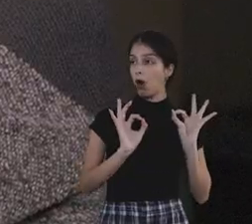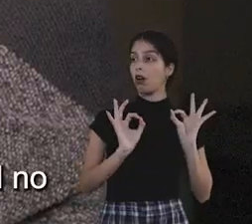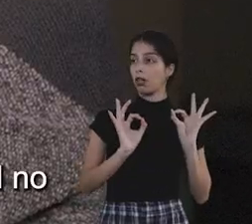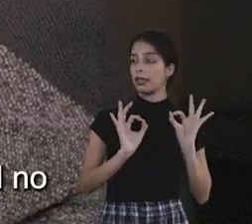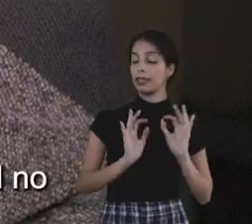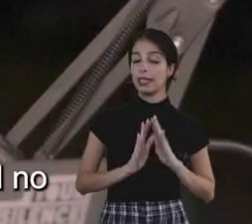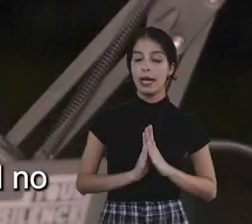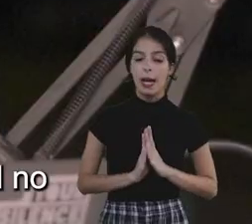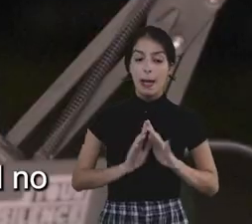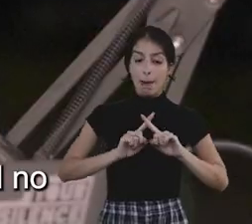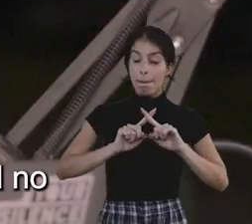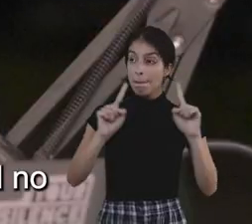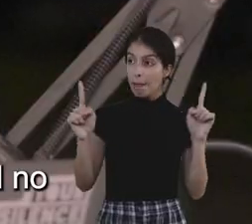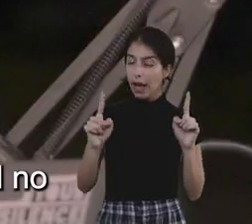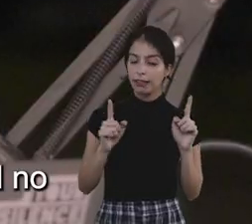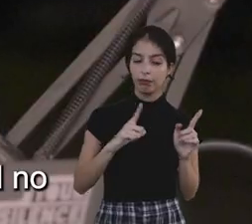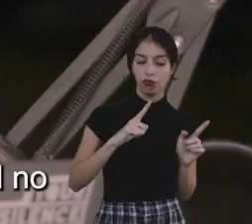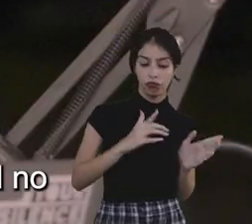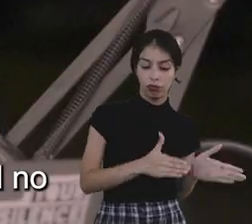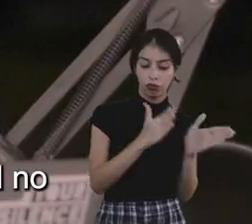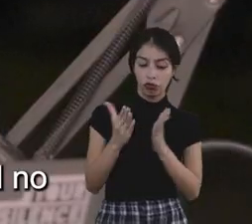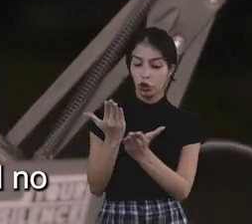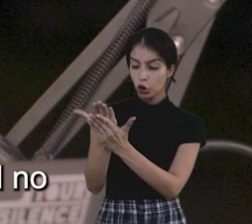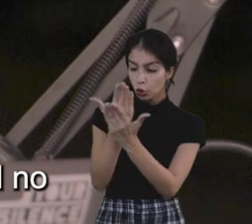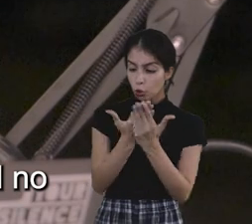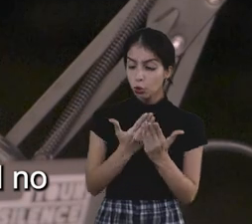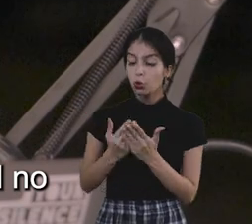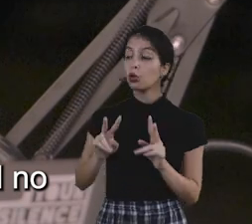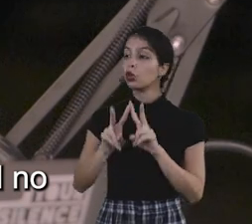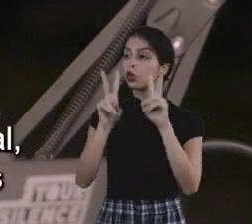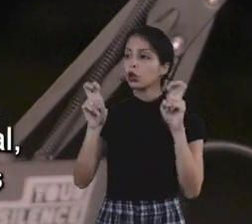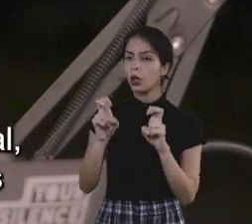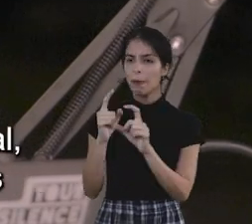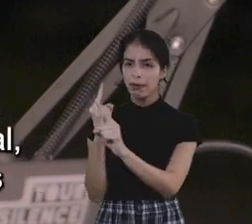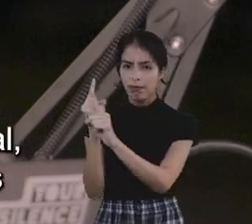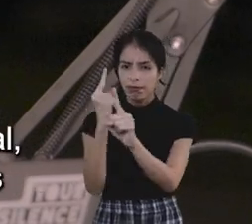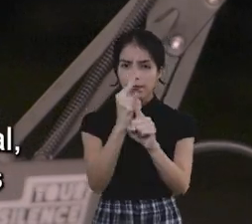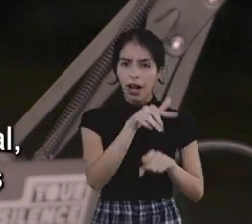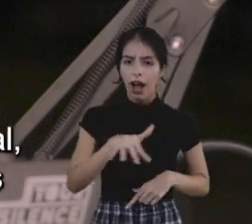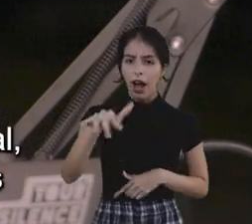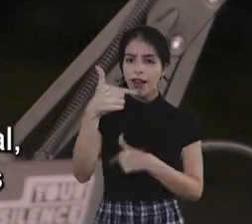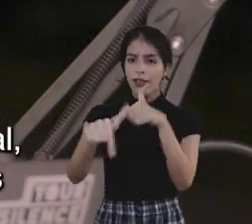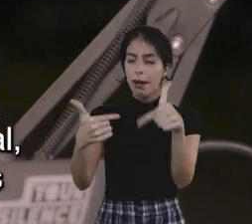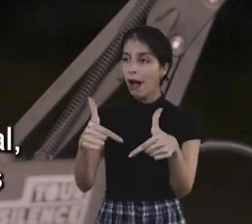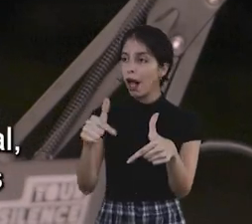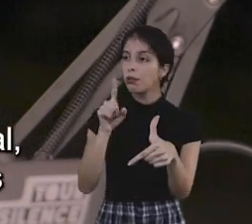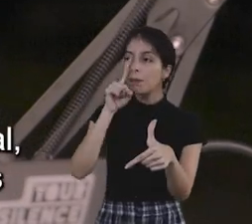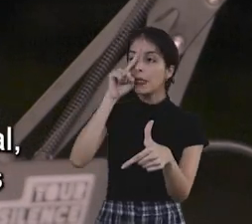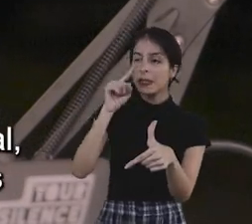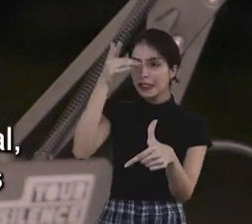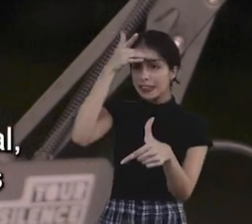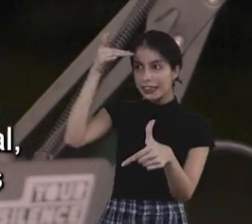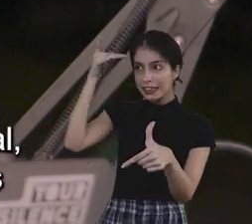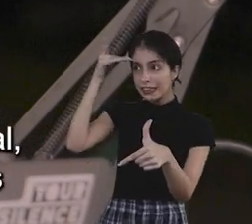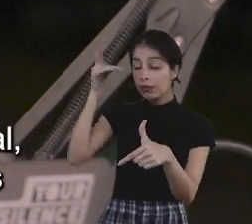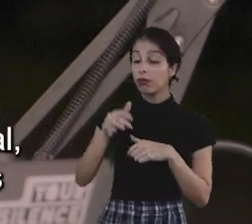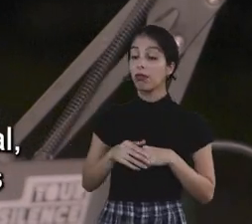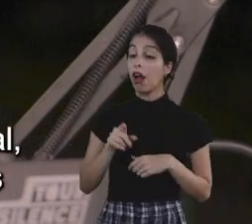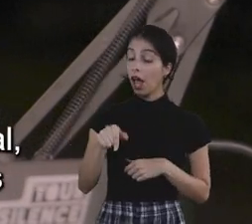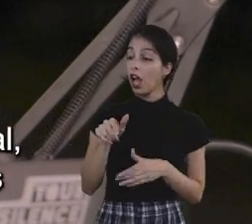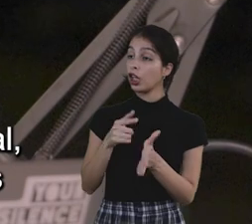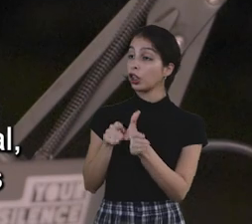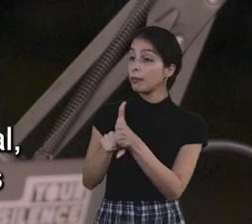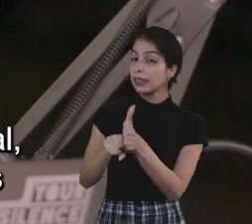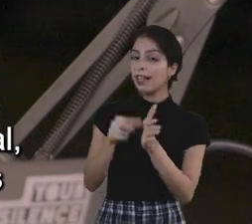E aí de acordo com o estudo detecção de riscos à saúde mental no trabalho do enap em 2019 em